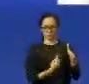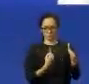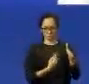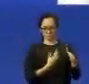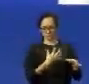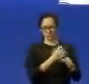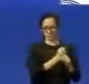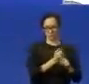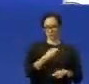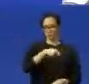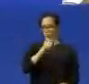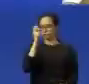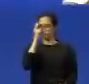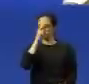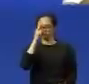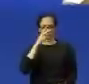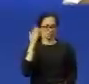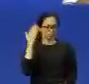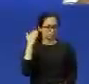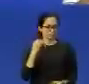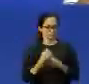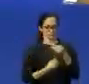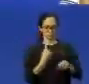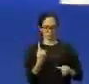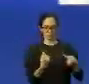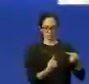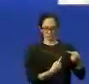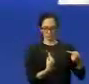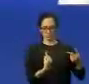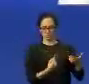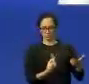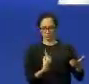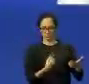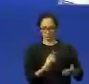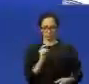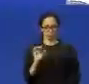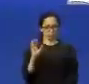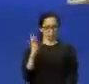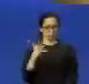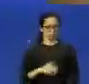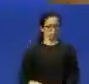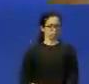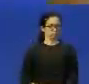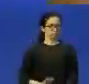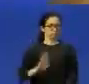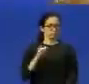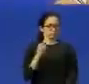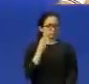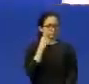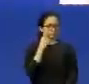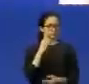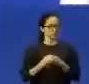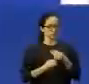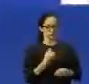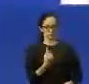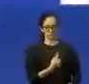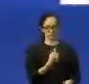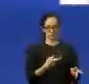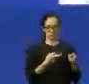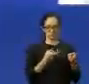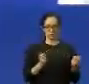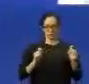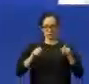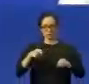você lembrar que quando nós temos o giro da centrífuga, ok? Em relação à centrífuga, nós